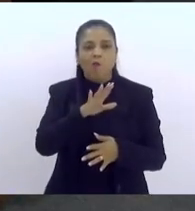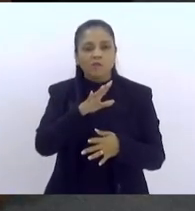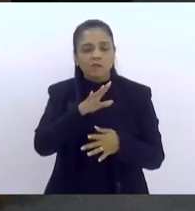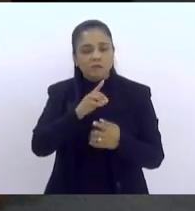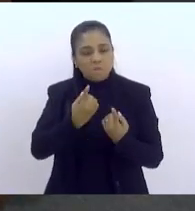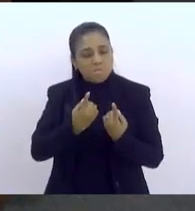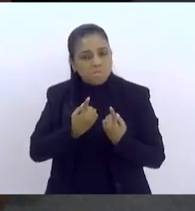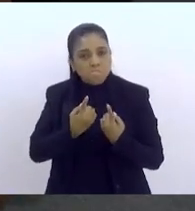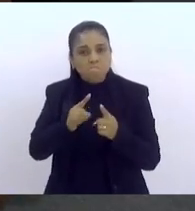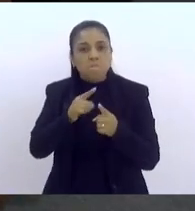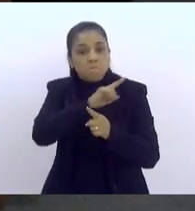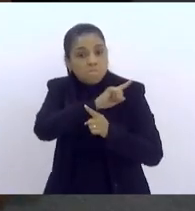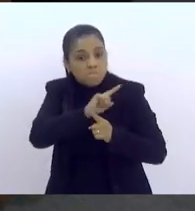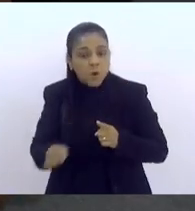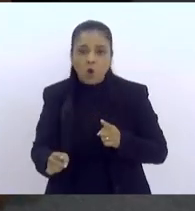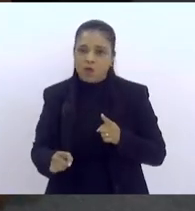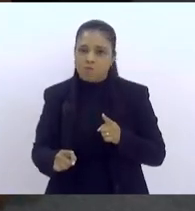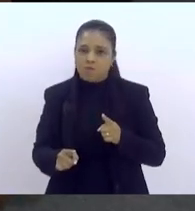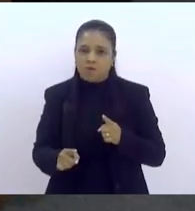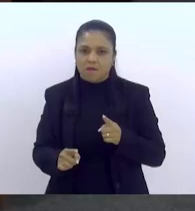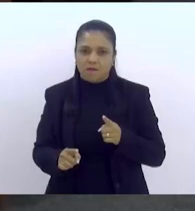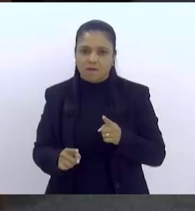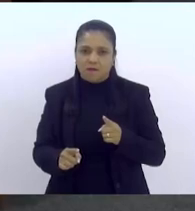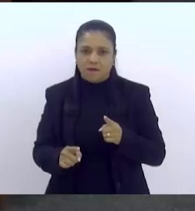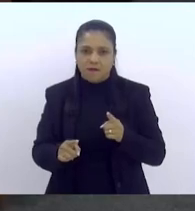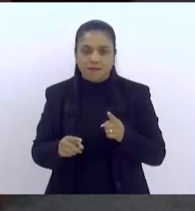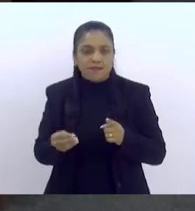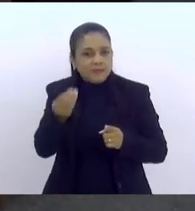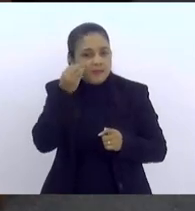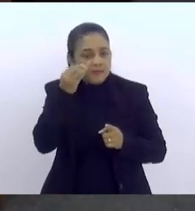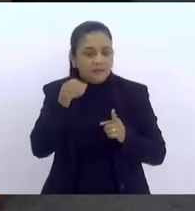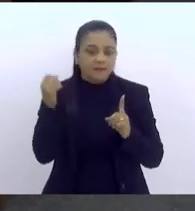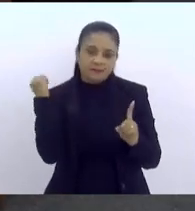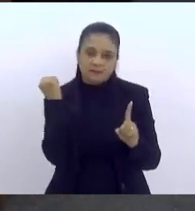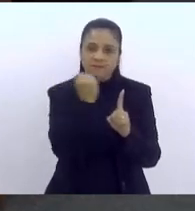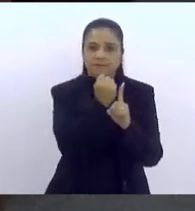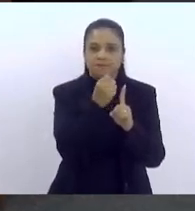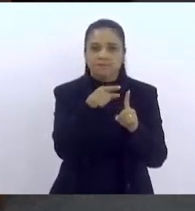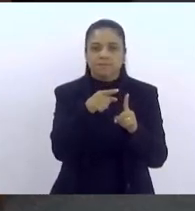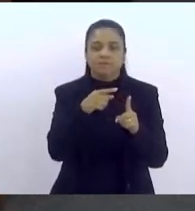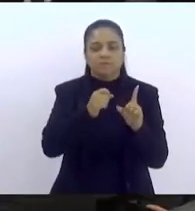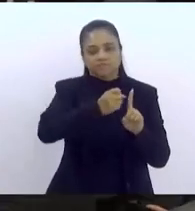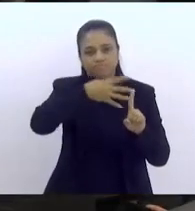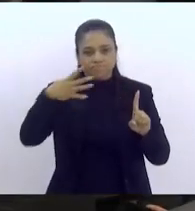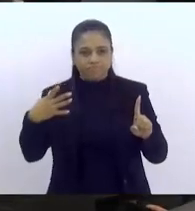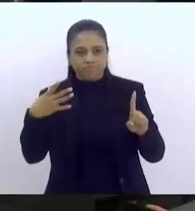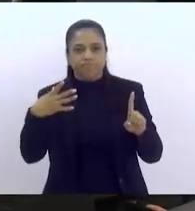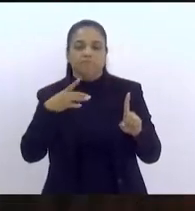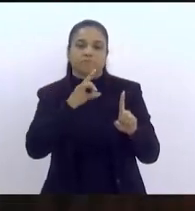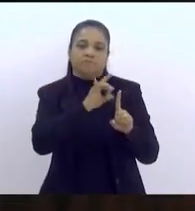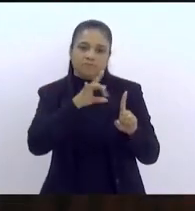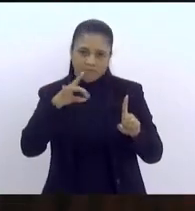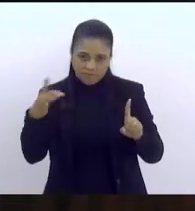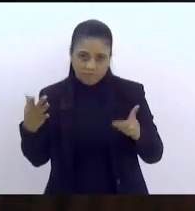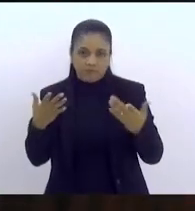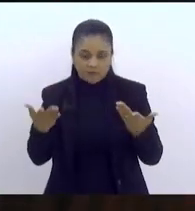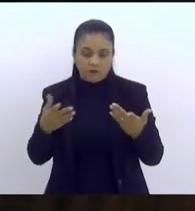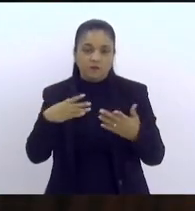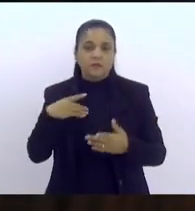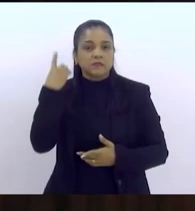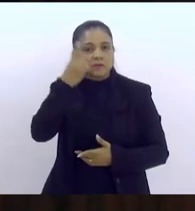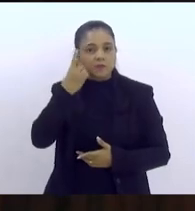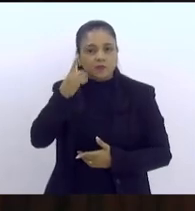com firmeza toda a tentativa de assassinato de pessoas LGBTQIA+. Muito obrigada, presidente. Obrigado, deputada Dani Balbi.